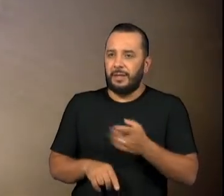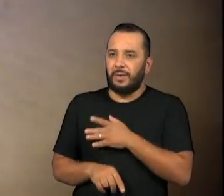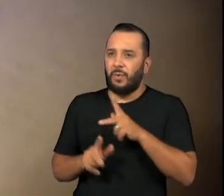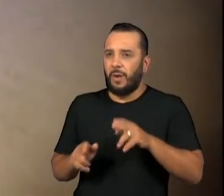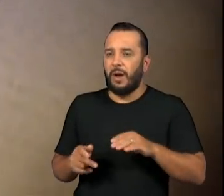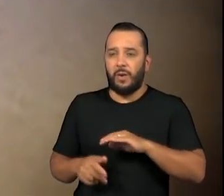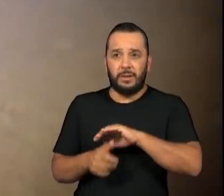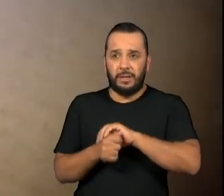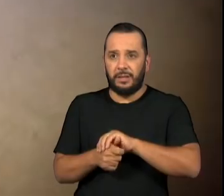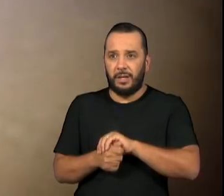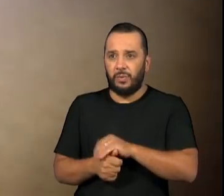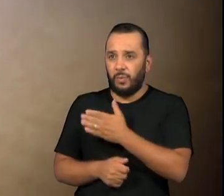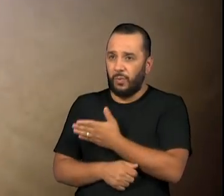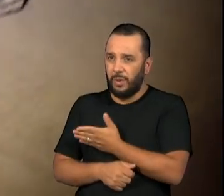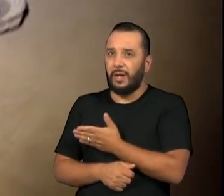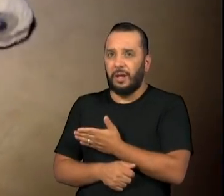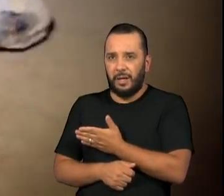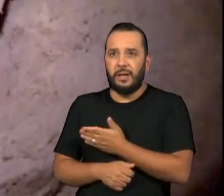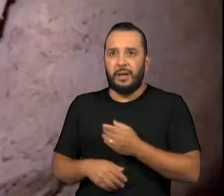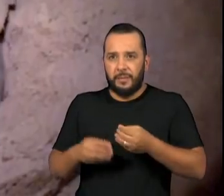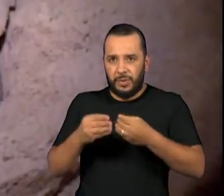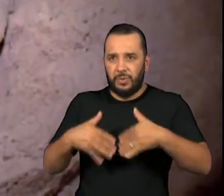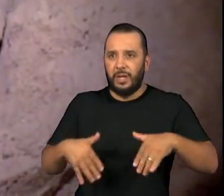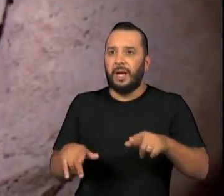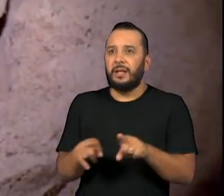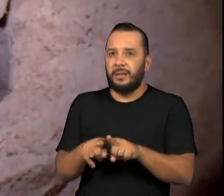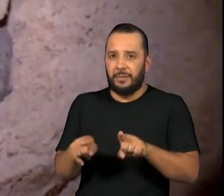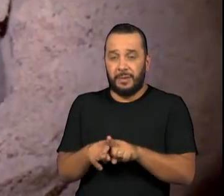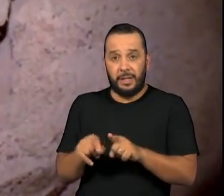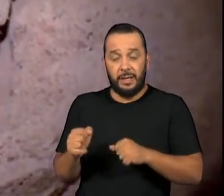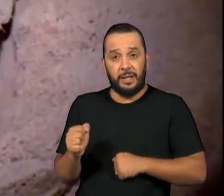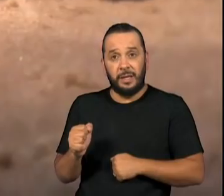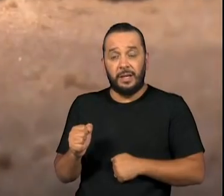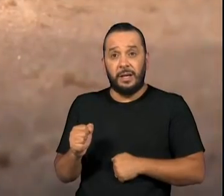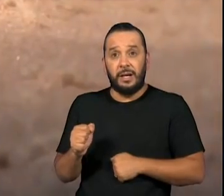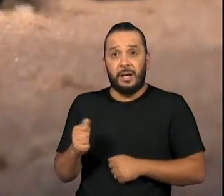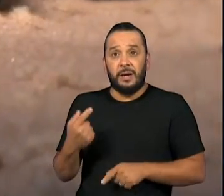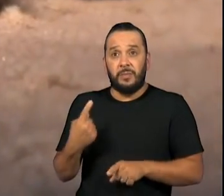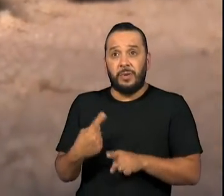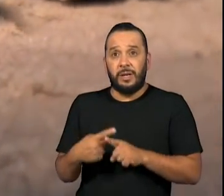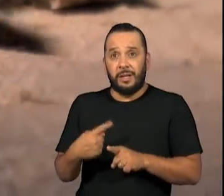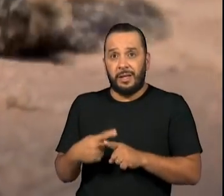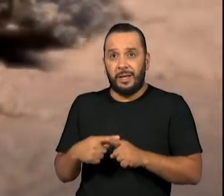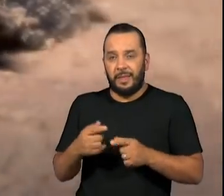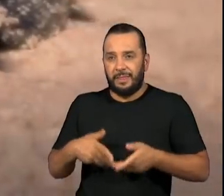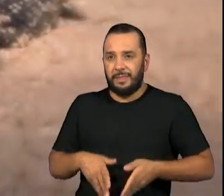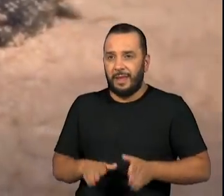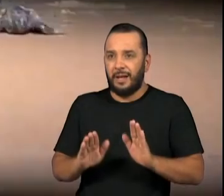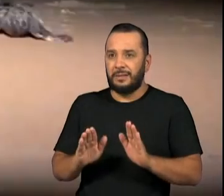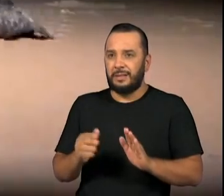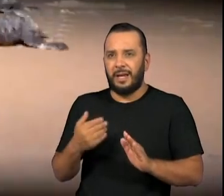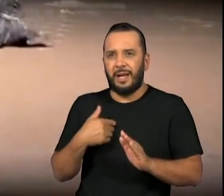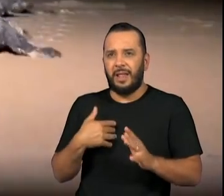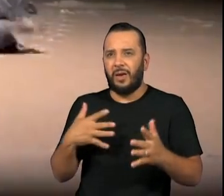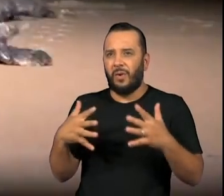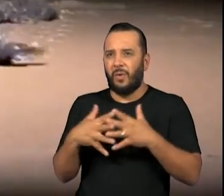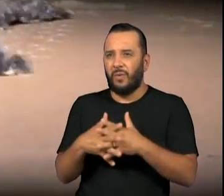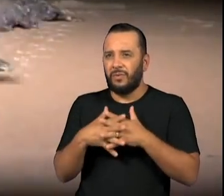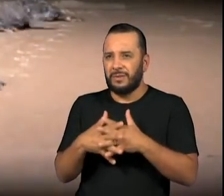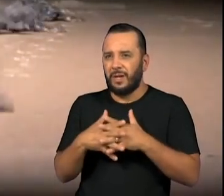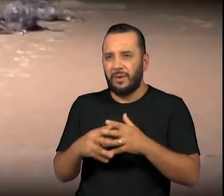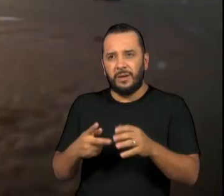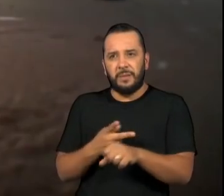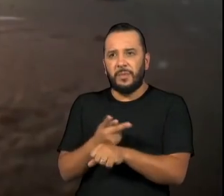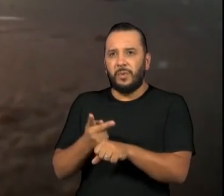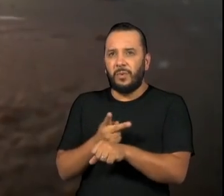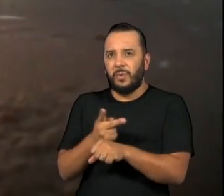particularmente afetadas como as tartarugas marinhas, né? Porque quando as tartarugas nascem, elas